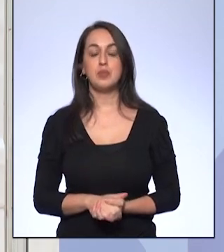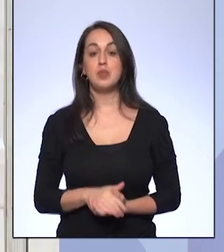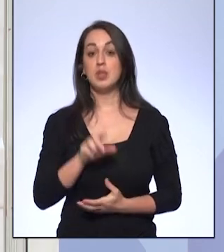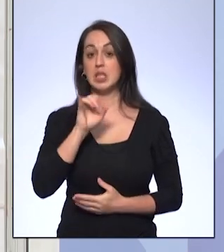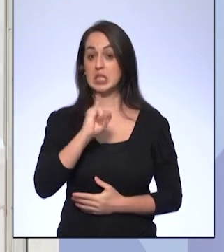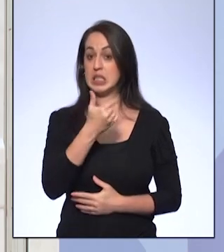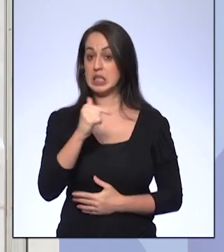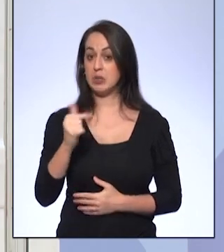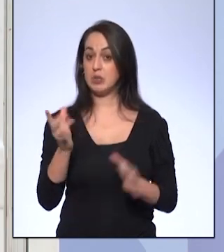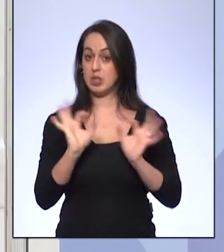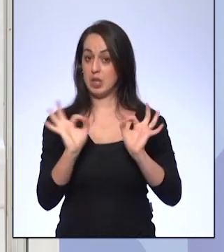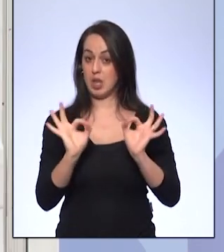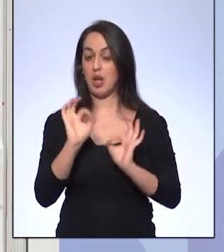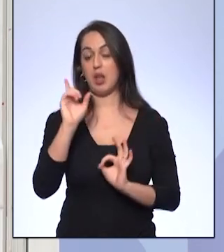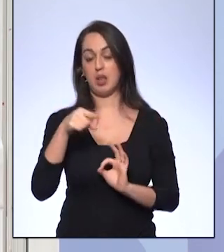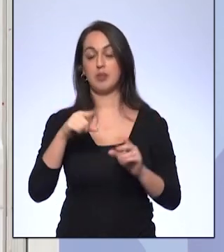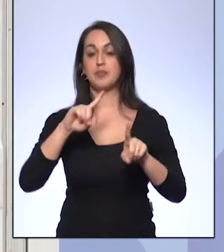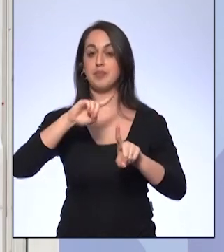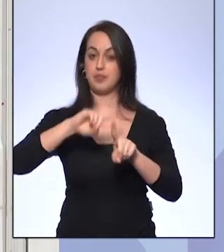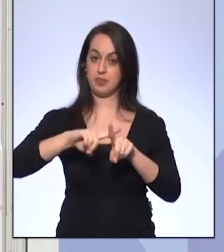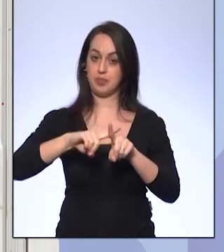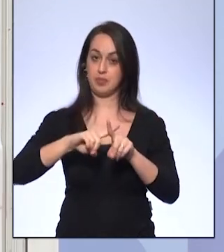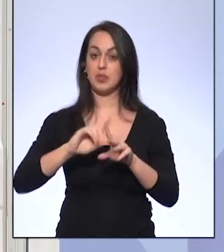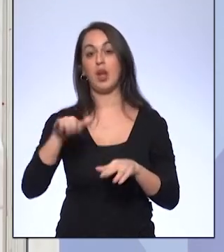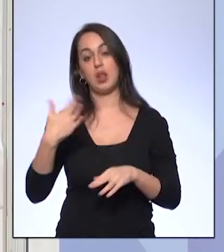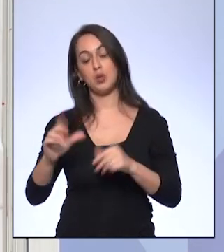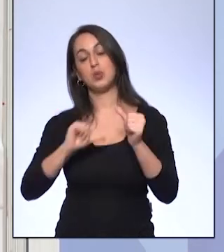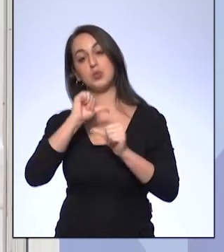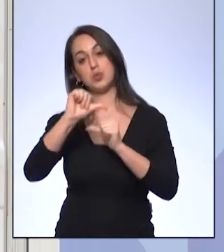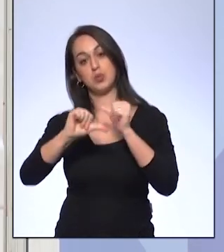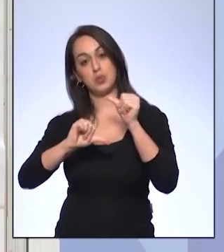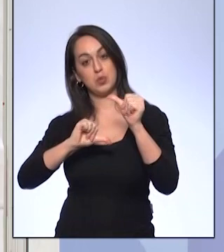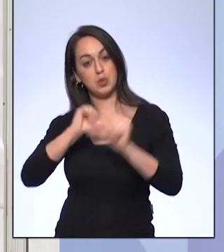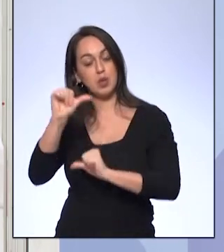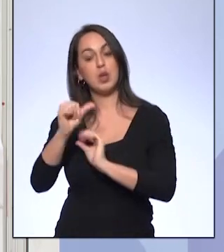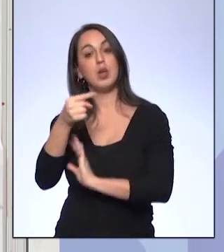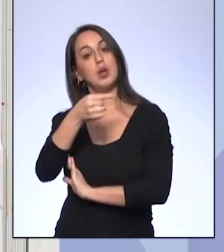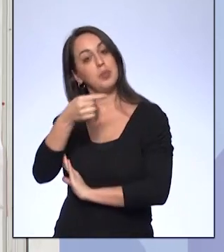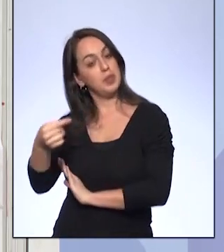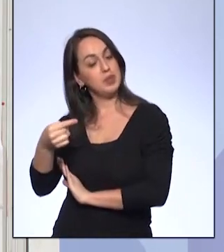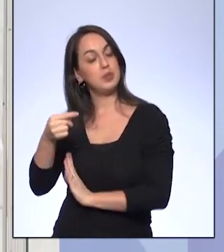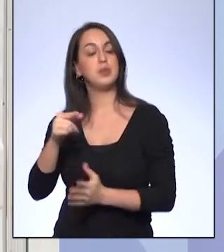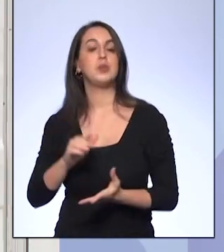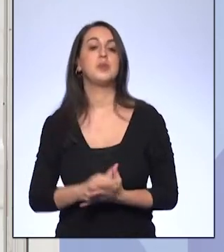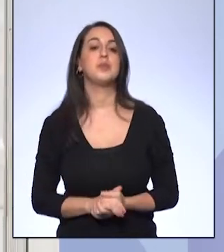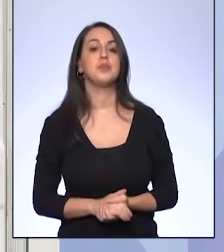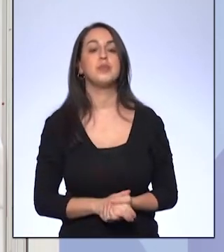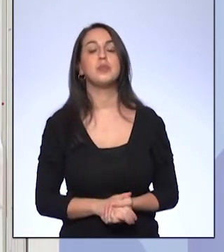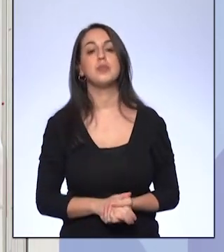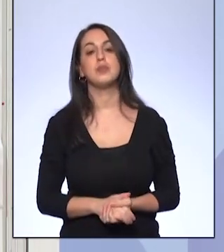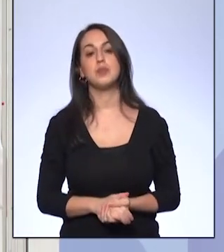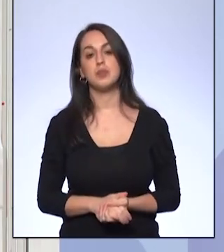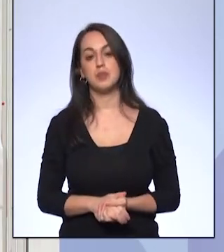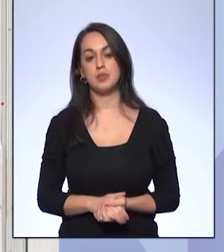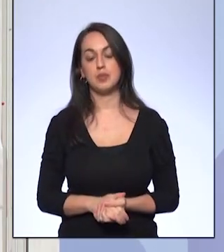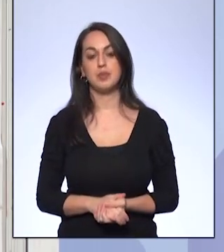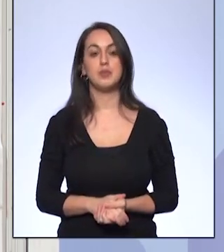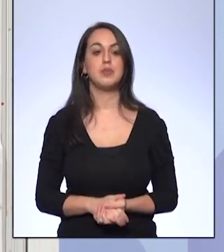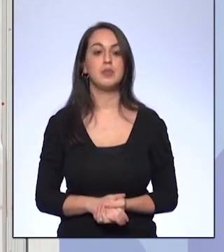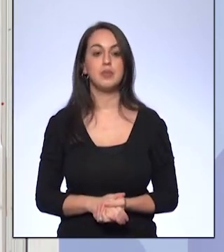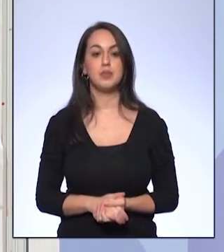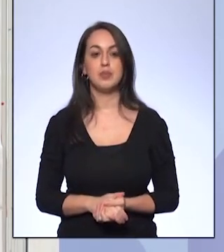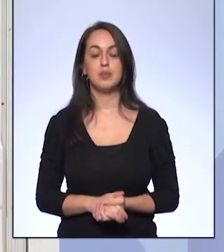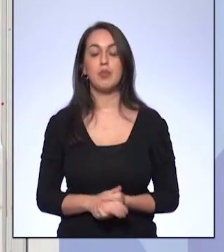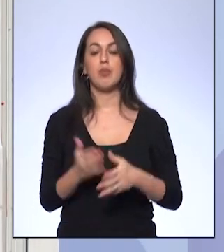mais. Então, eu tenho que trocar, vou colocar menos. Ou eu penso no joguinho de sinal. Menos com mais, menos.